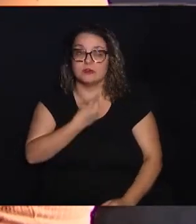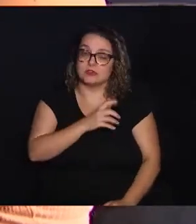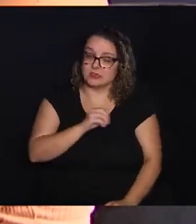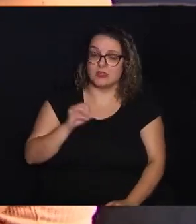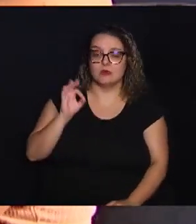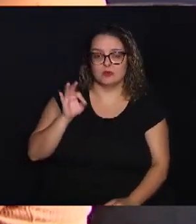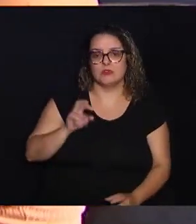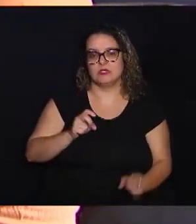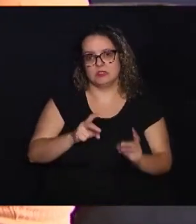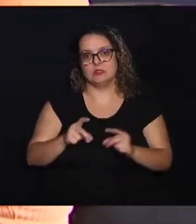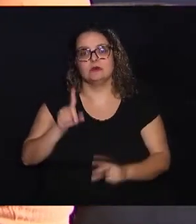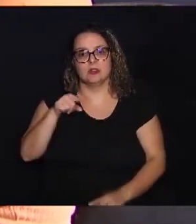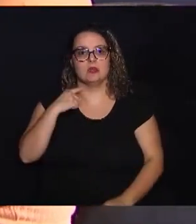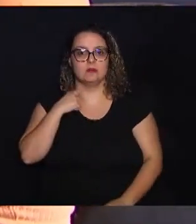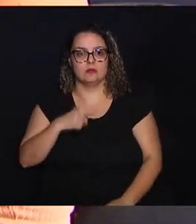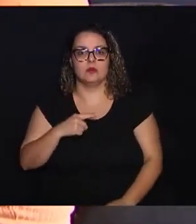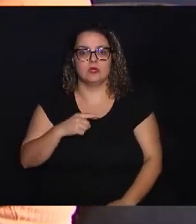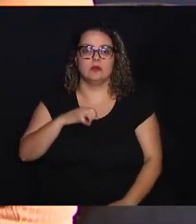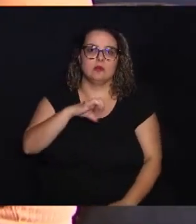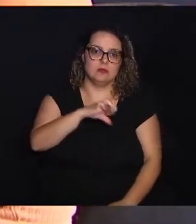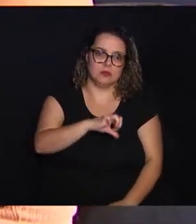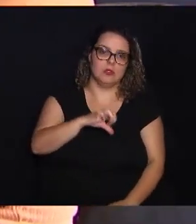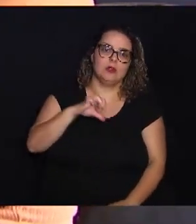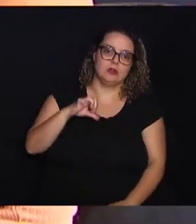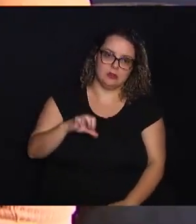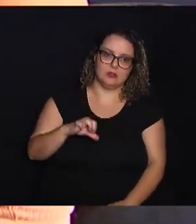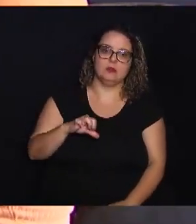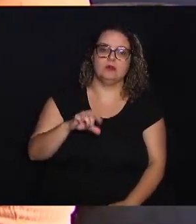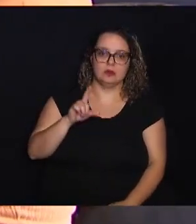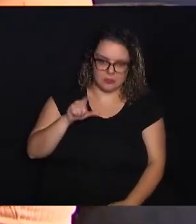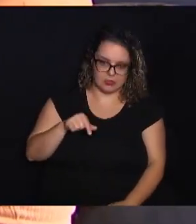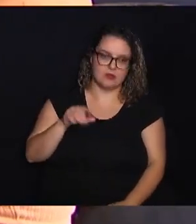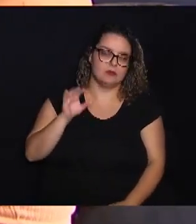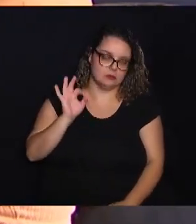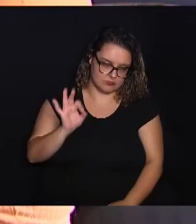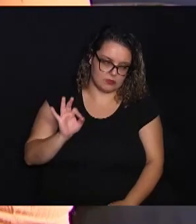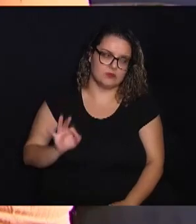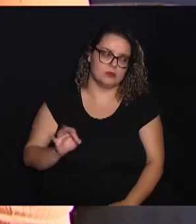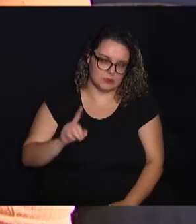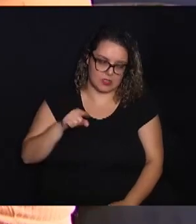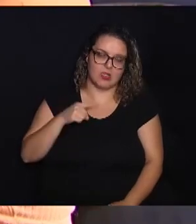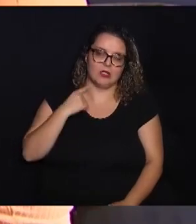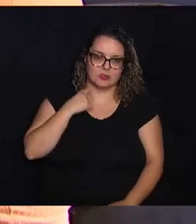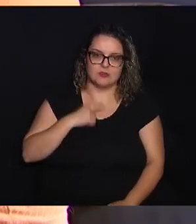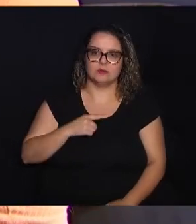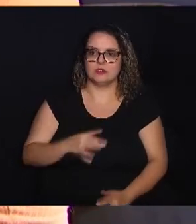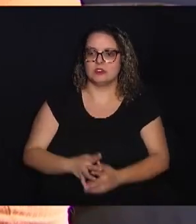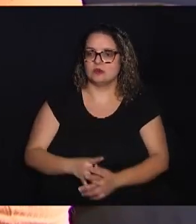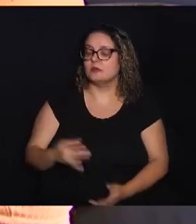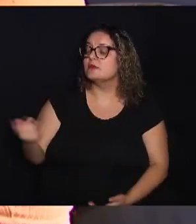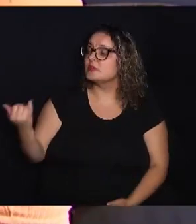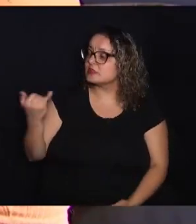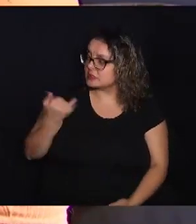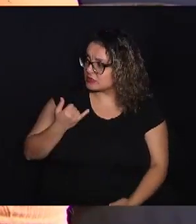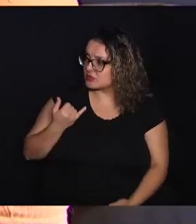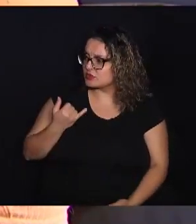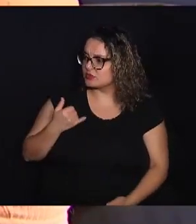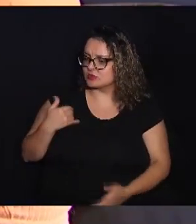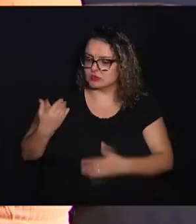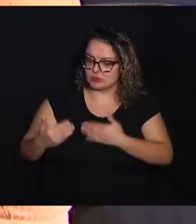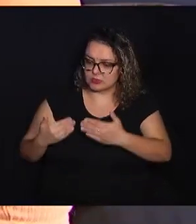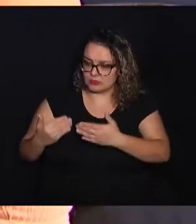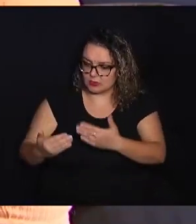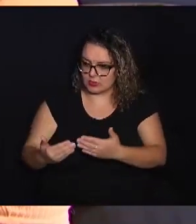comercializo é mineiro, mas 99% é de Minas. você disse que no